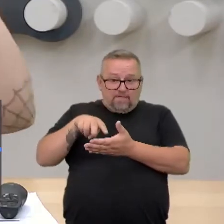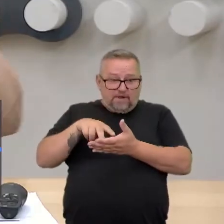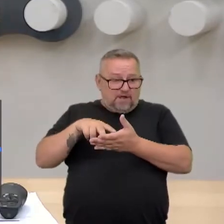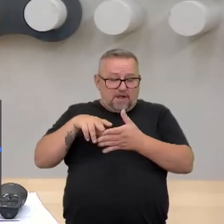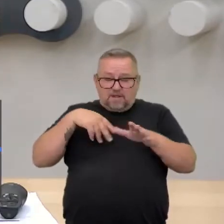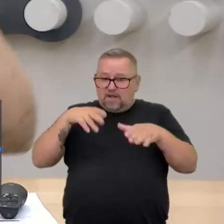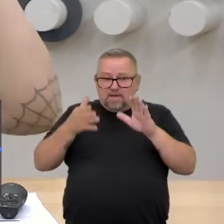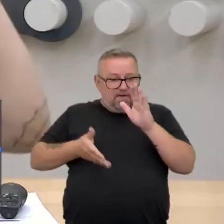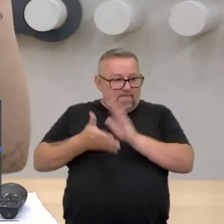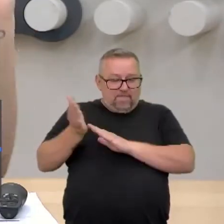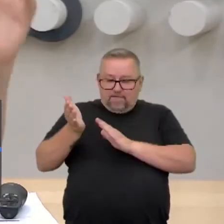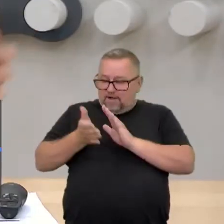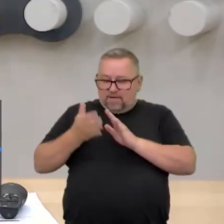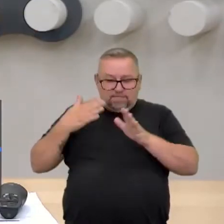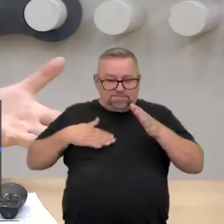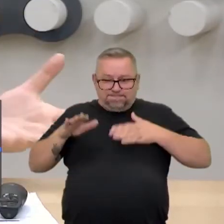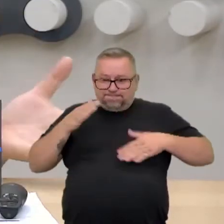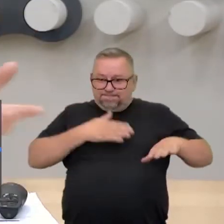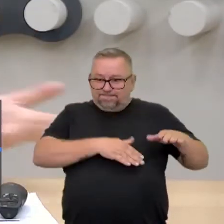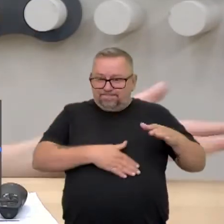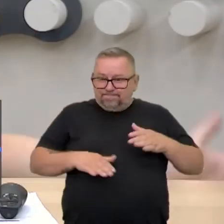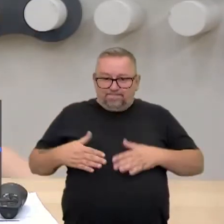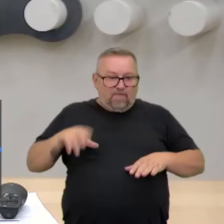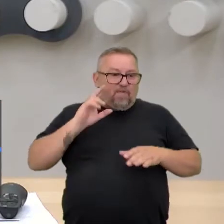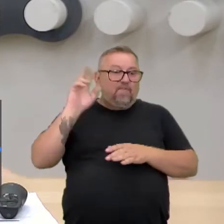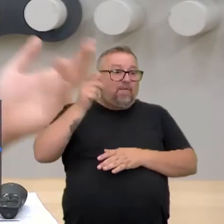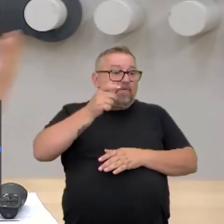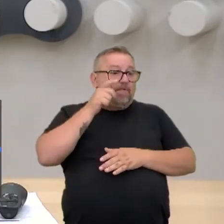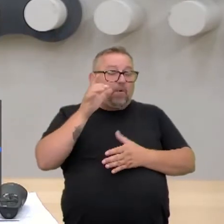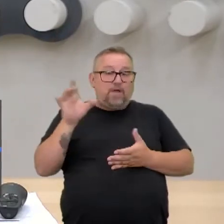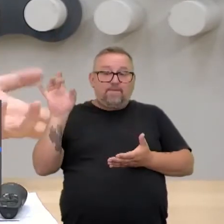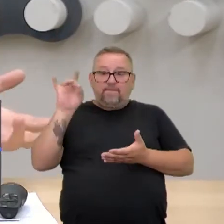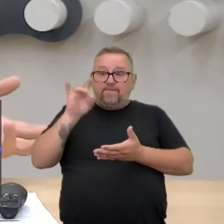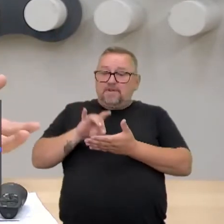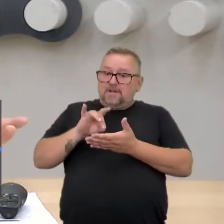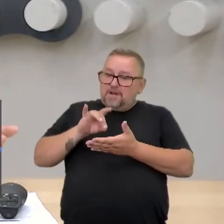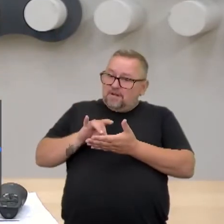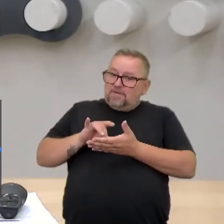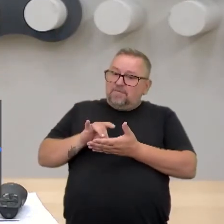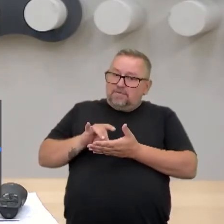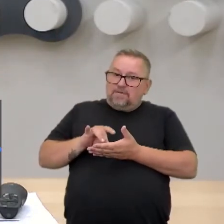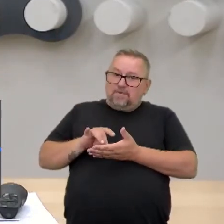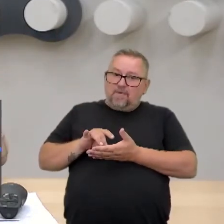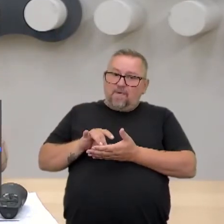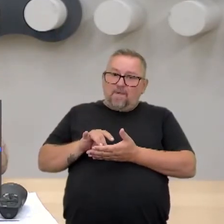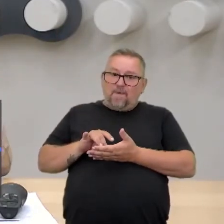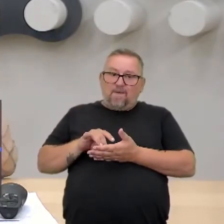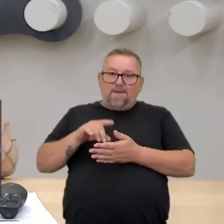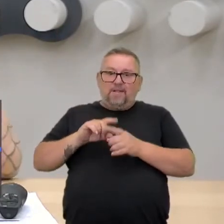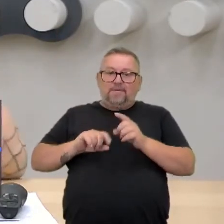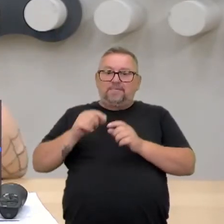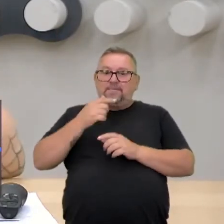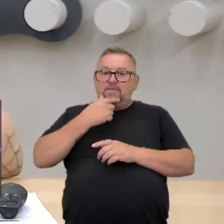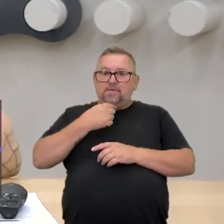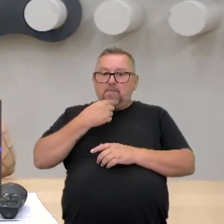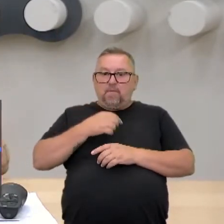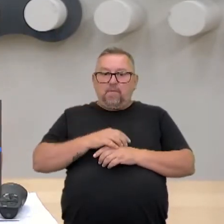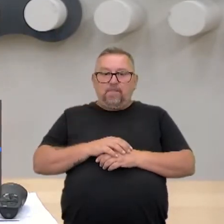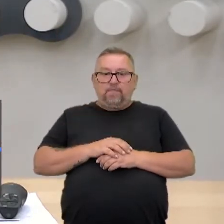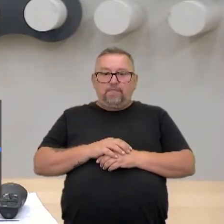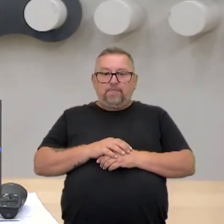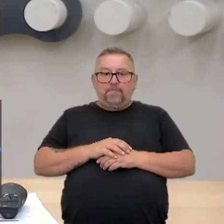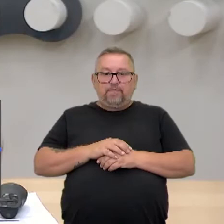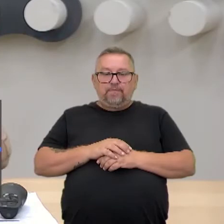sacode a poeira e vamos lá para fora vamos ver que que é verdade mesmo vamos ver a realidade mesmo e esses homens eles